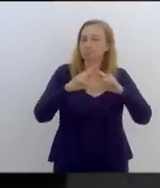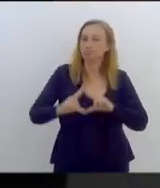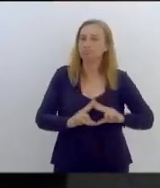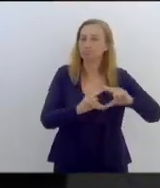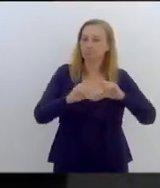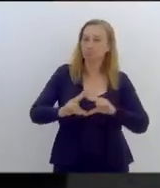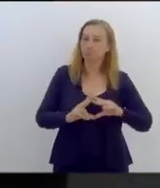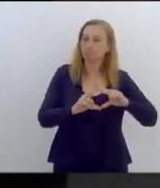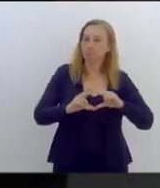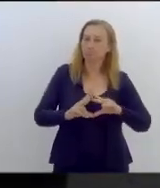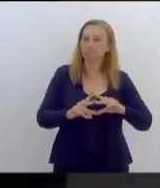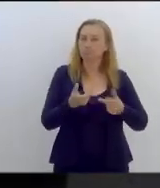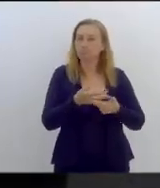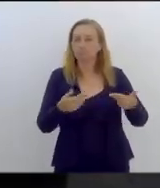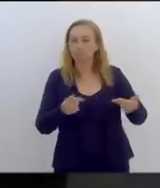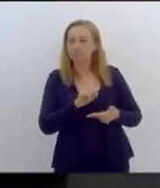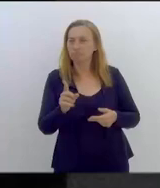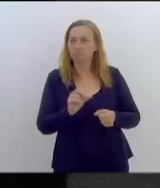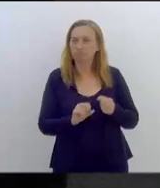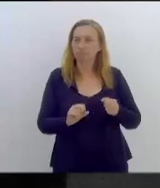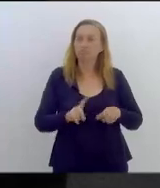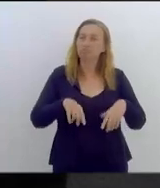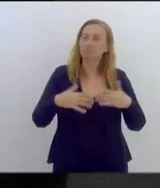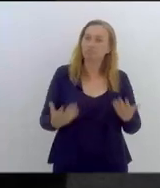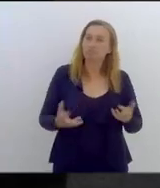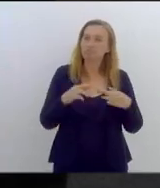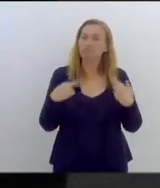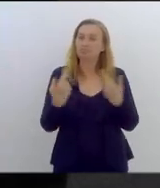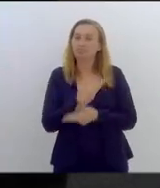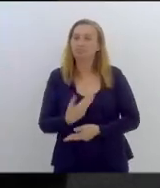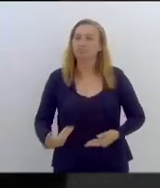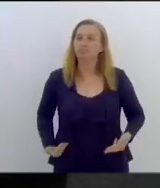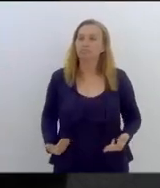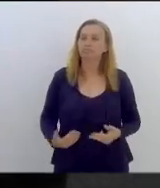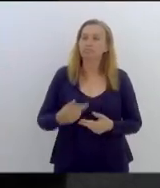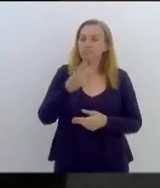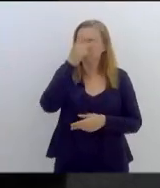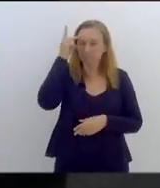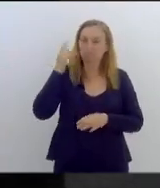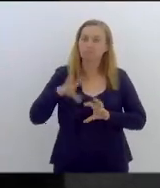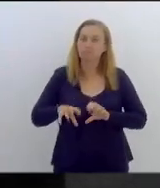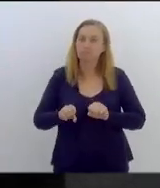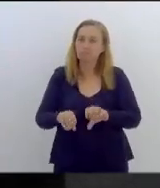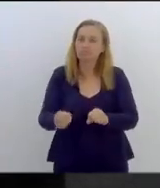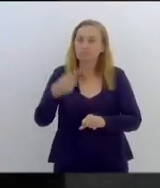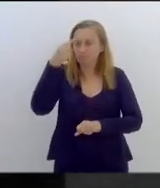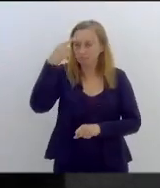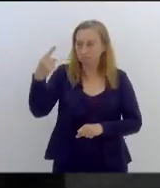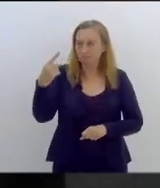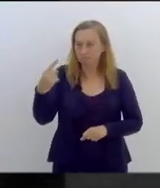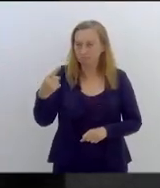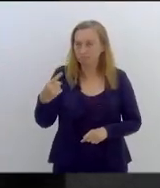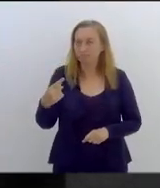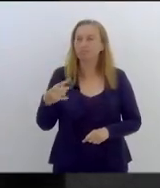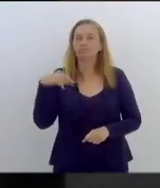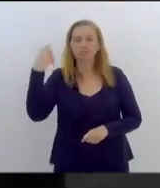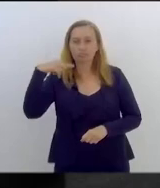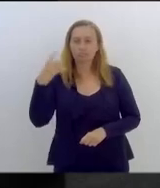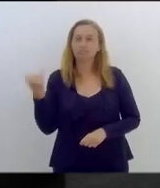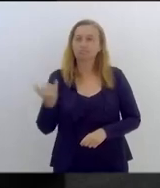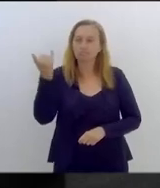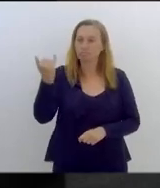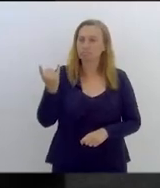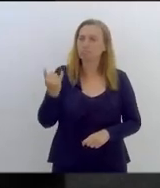deles. Muitas não fazem. Então, numa audiência pública, os catadores deram ideias. Um advogado importante,